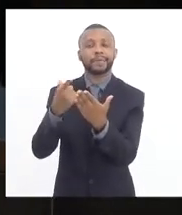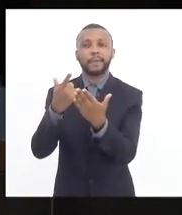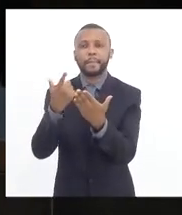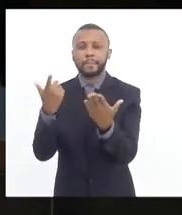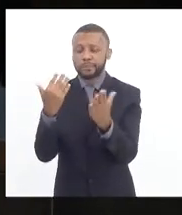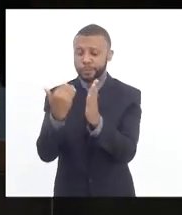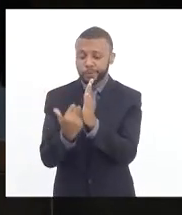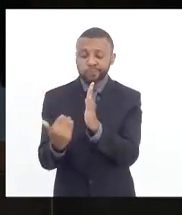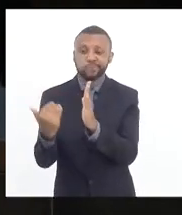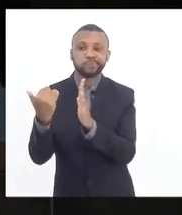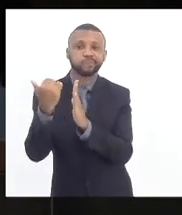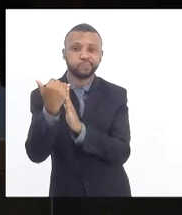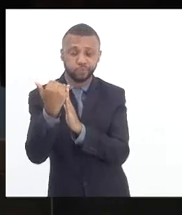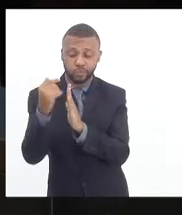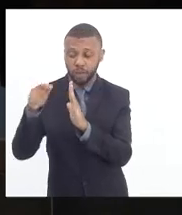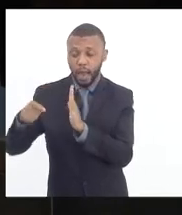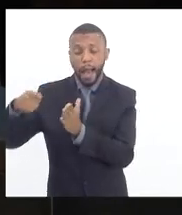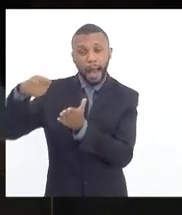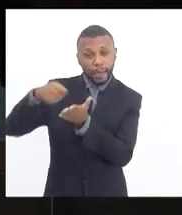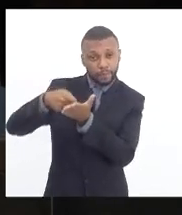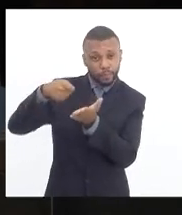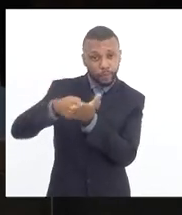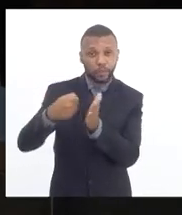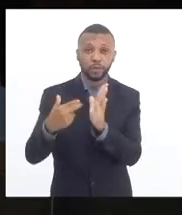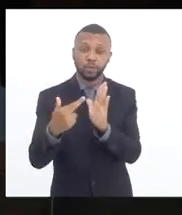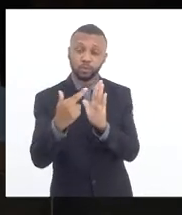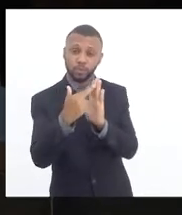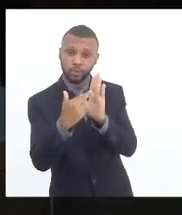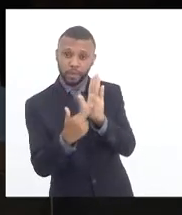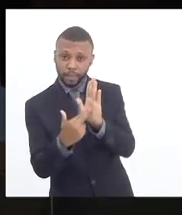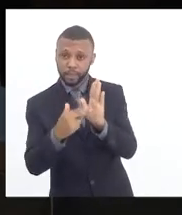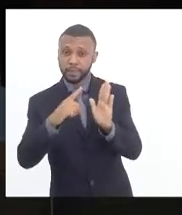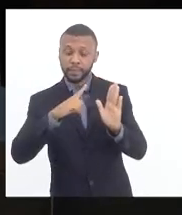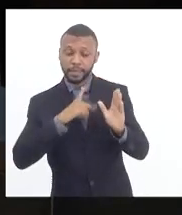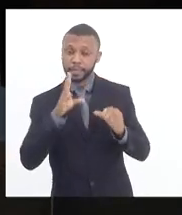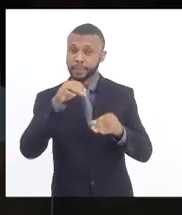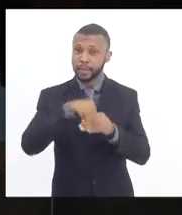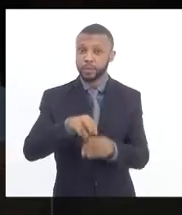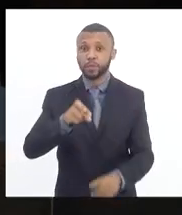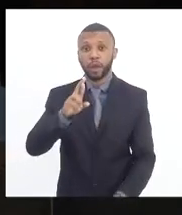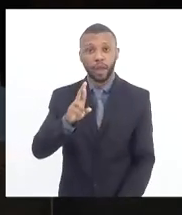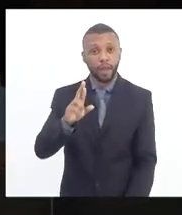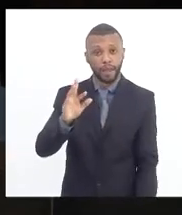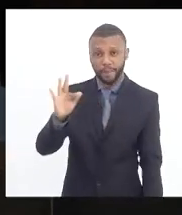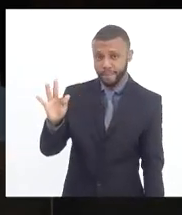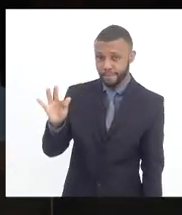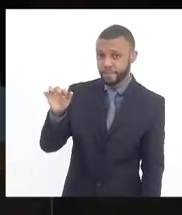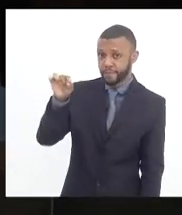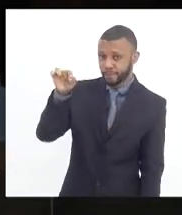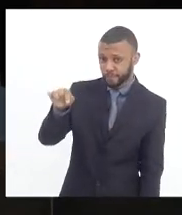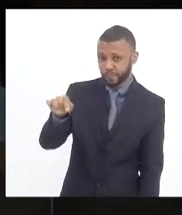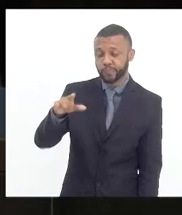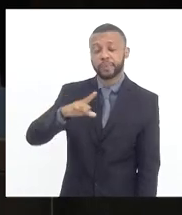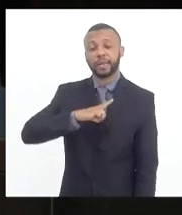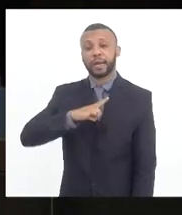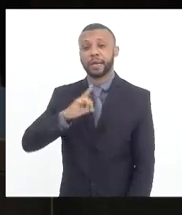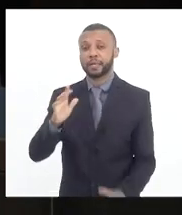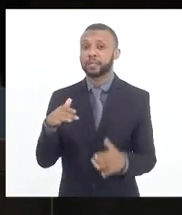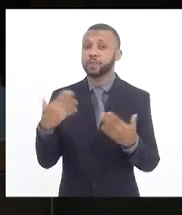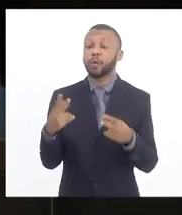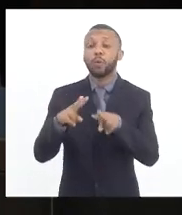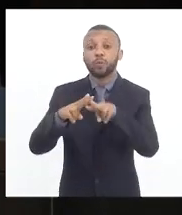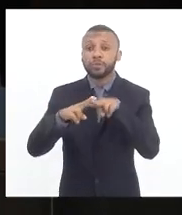as imposições que os regramentos que nós tem um regime de recuperação fiscal exigem e nesse ponto a gente